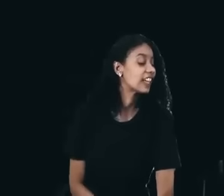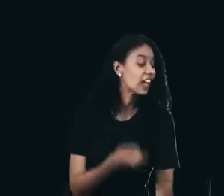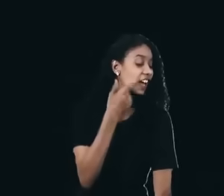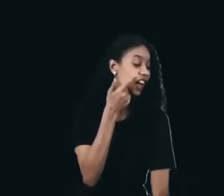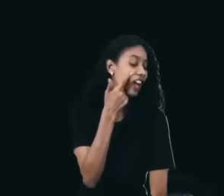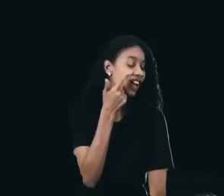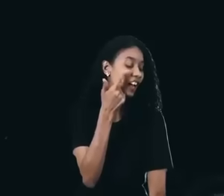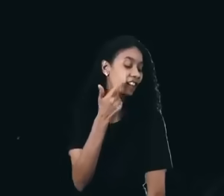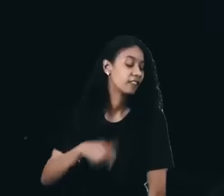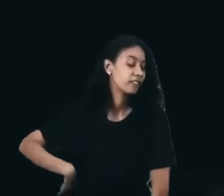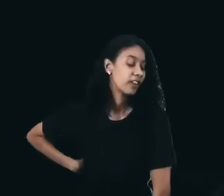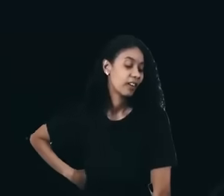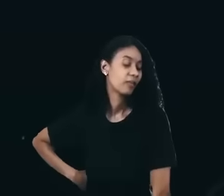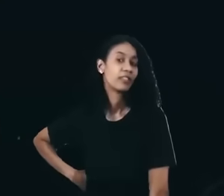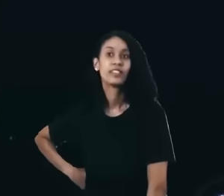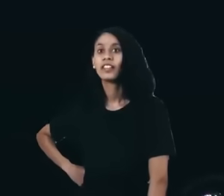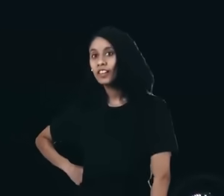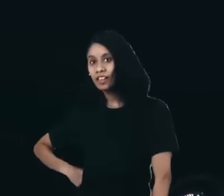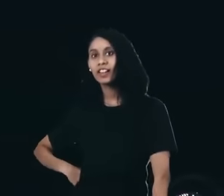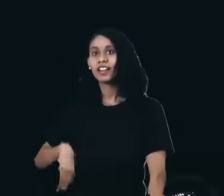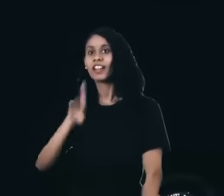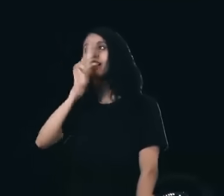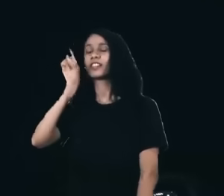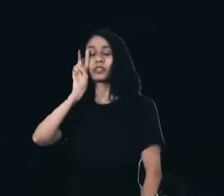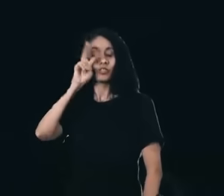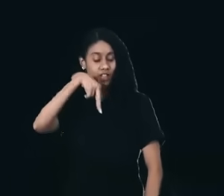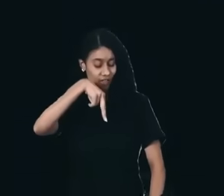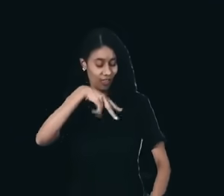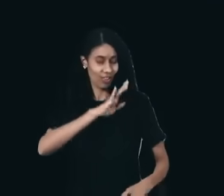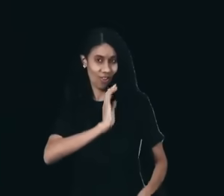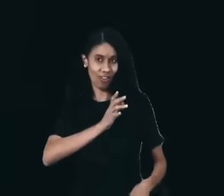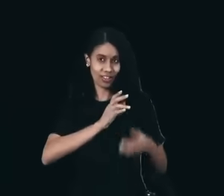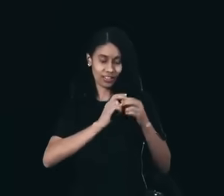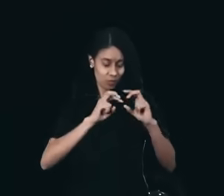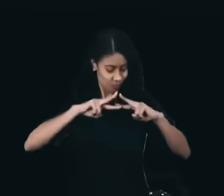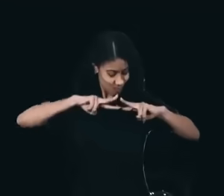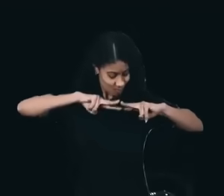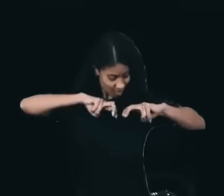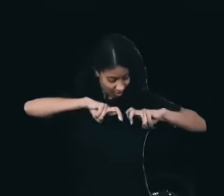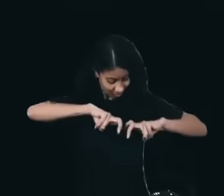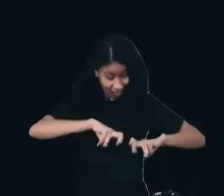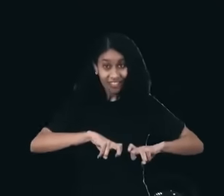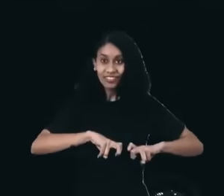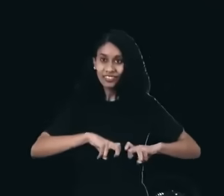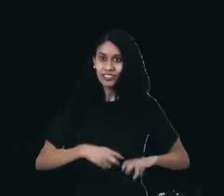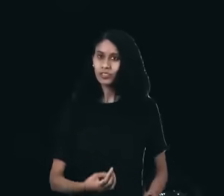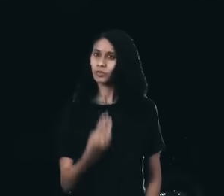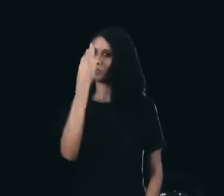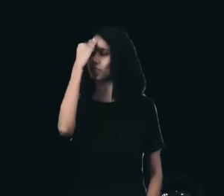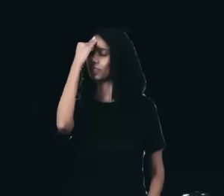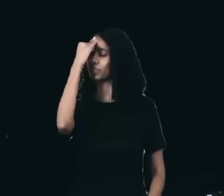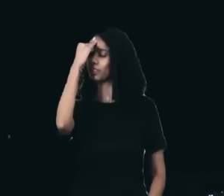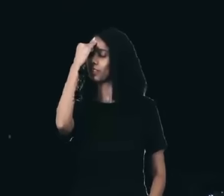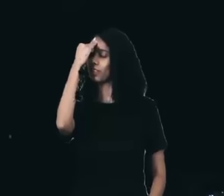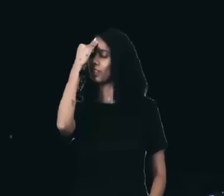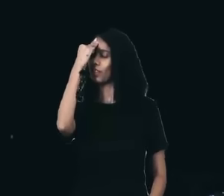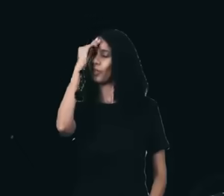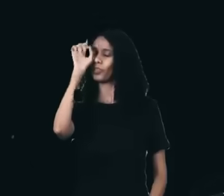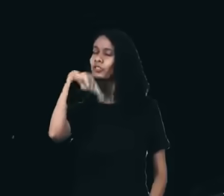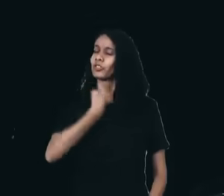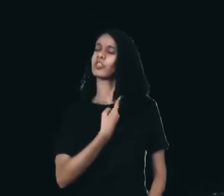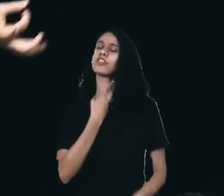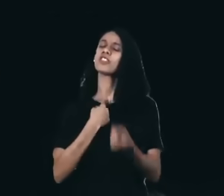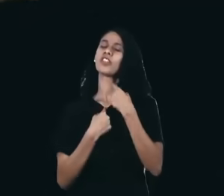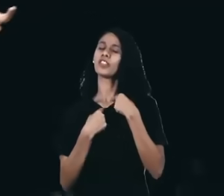ver. Deus está sondando o nosso coração, a nossa mente, as nossas intenções, a